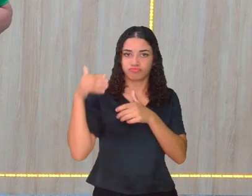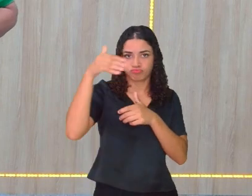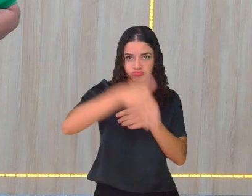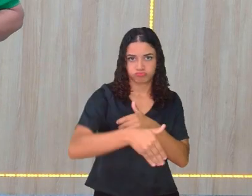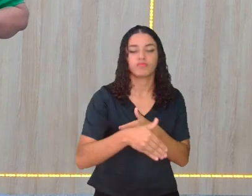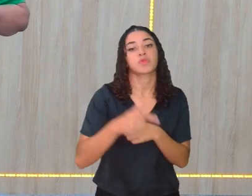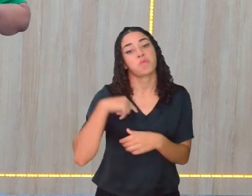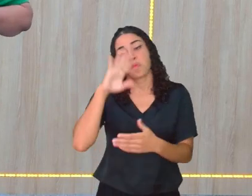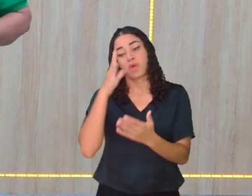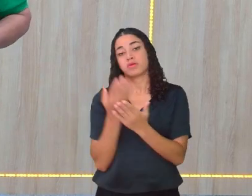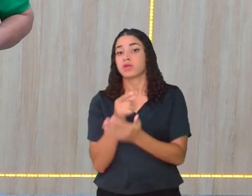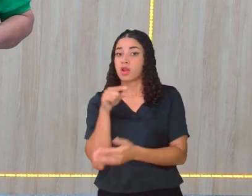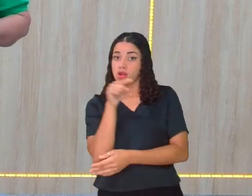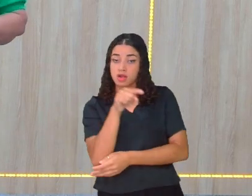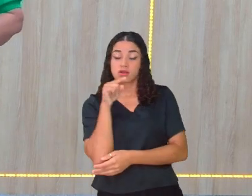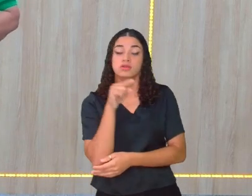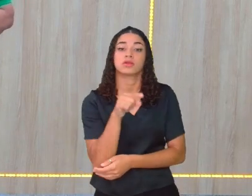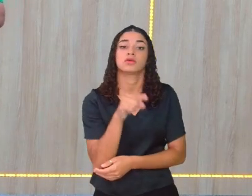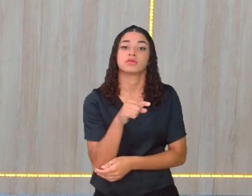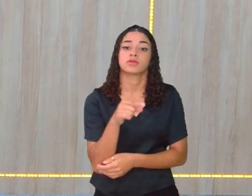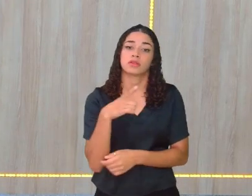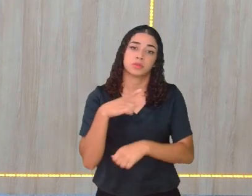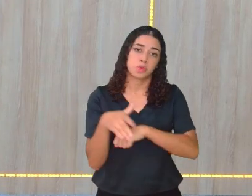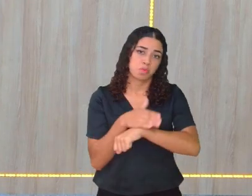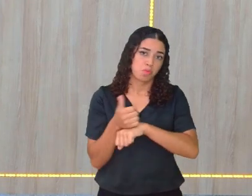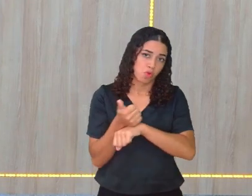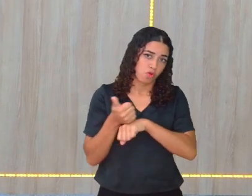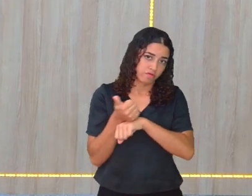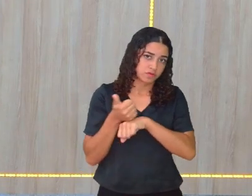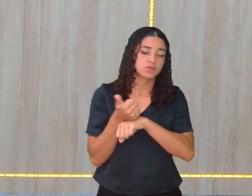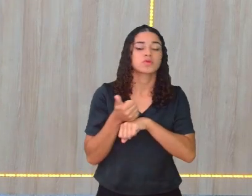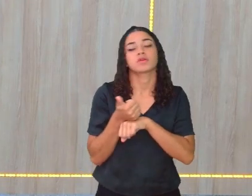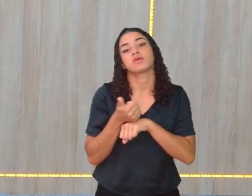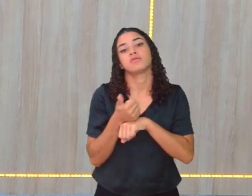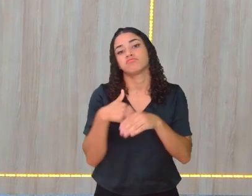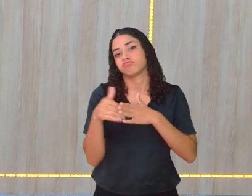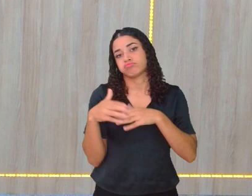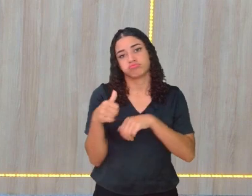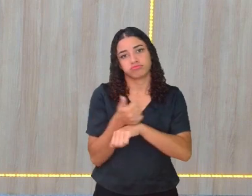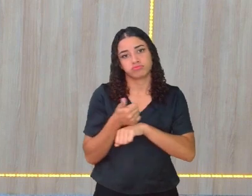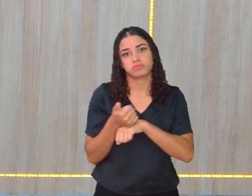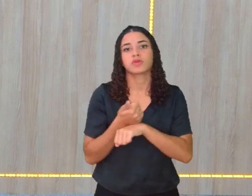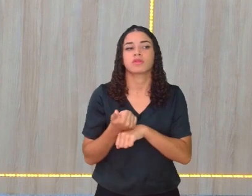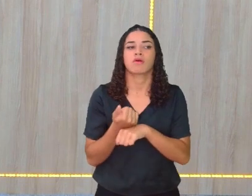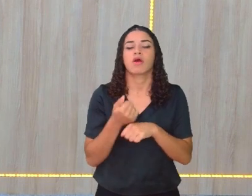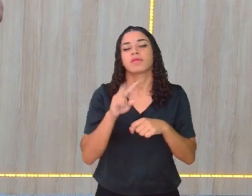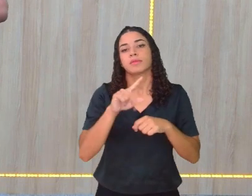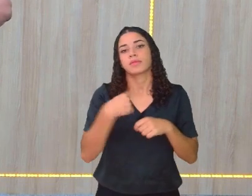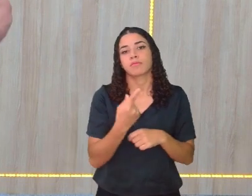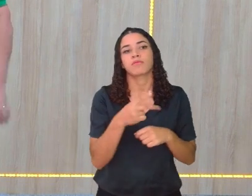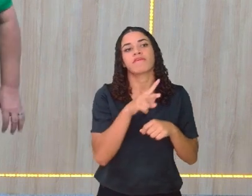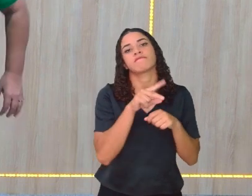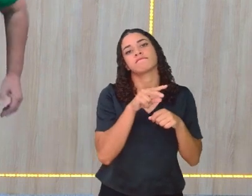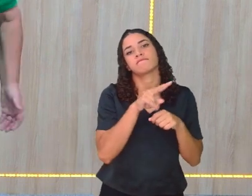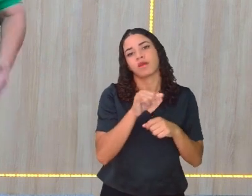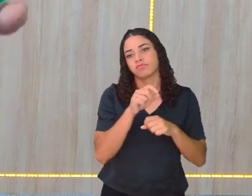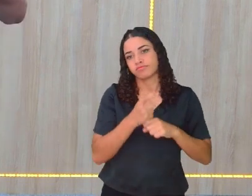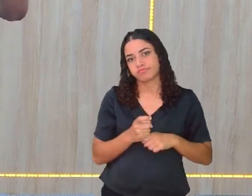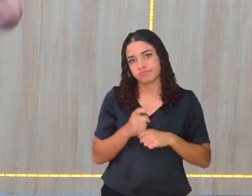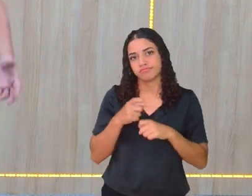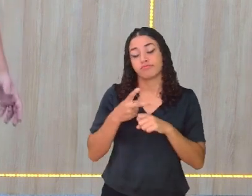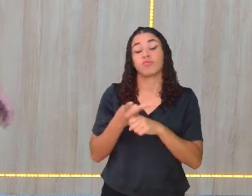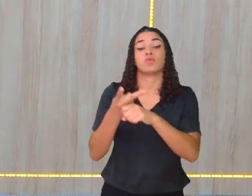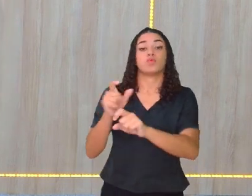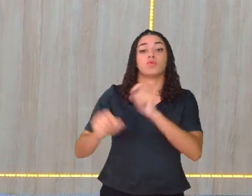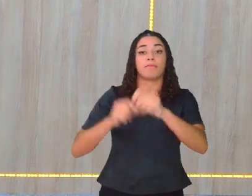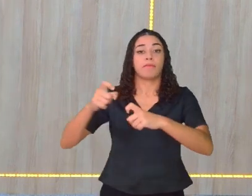lá no postinho os profissionais vão indicar a questão aí de procurar o Lessa de Andrade. Então, mas vamos lá, porque